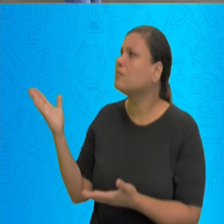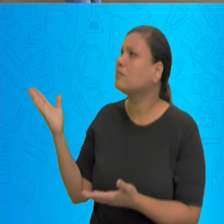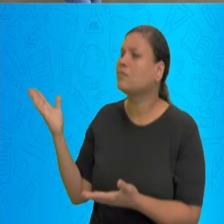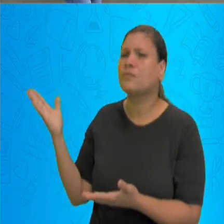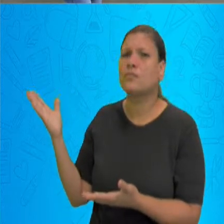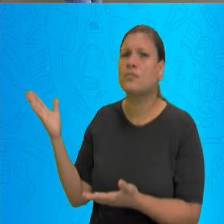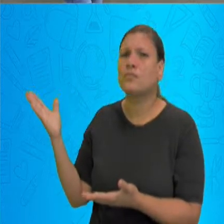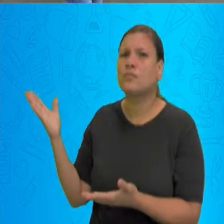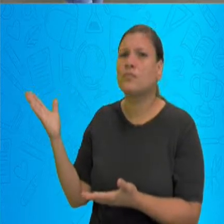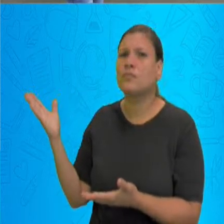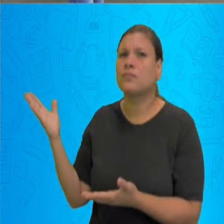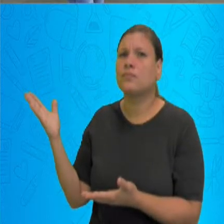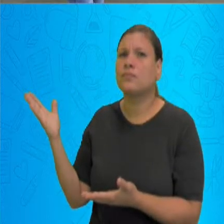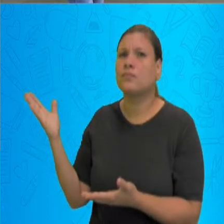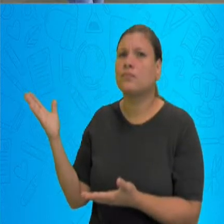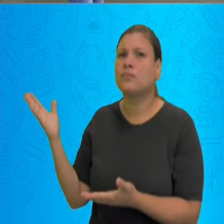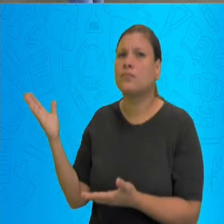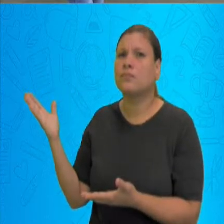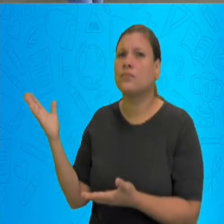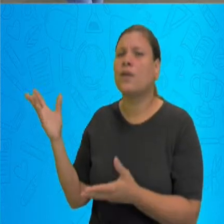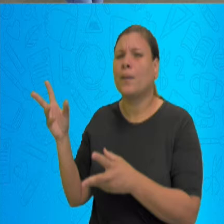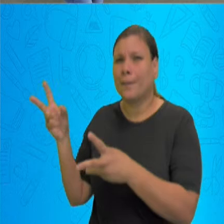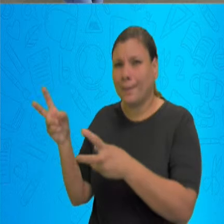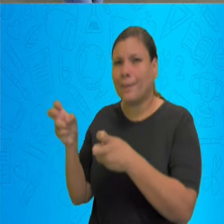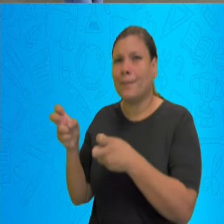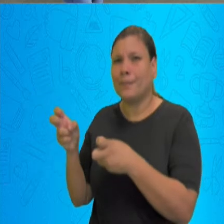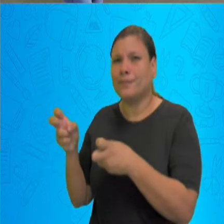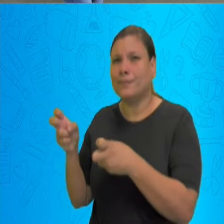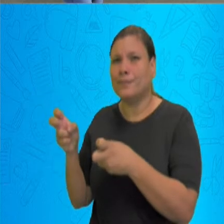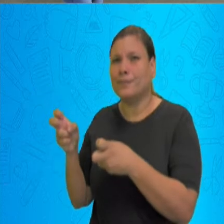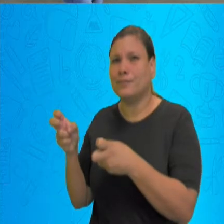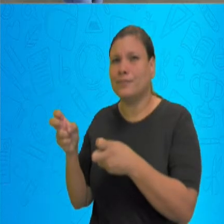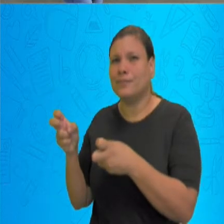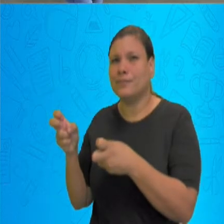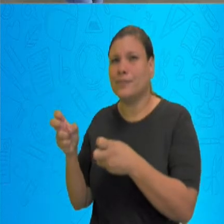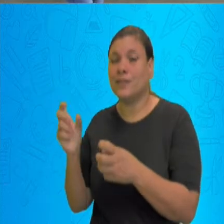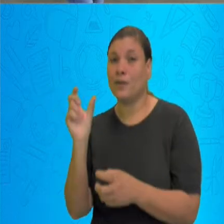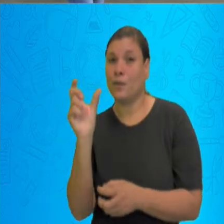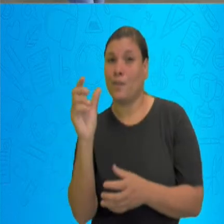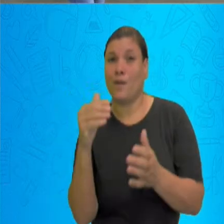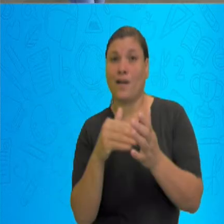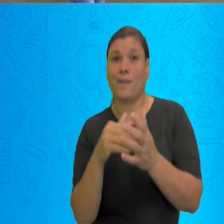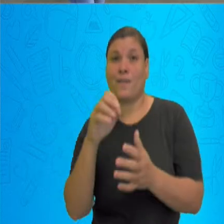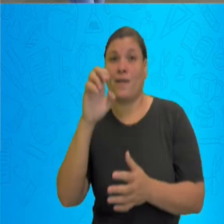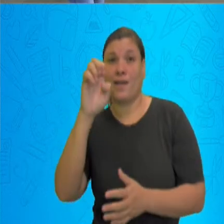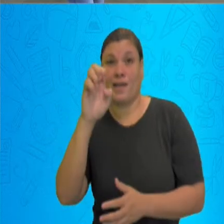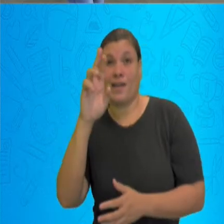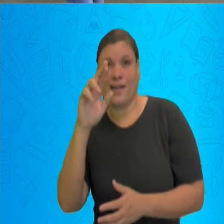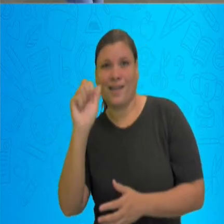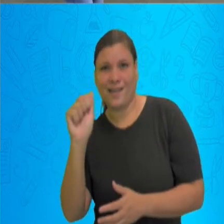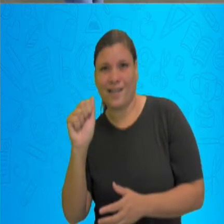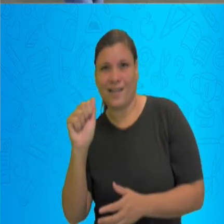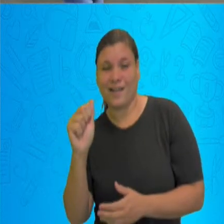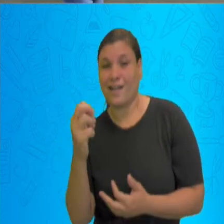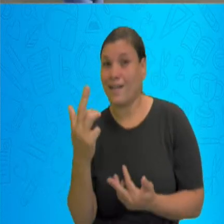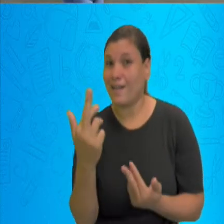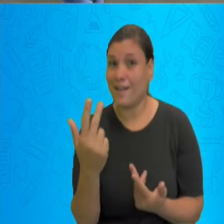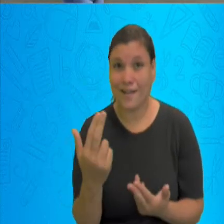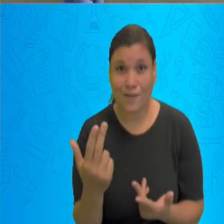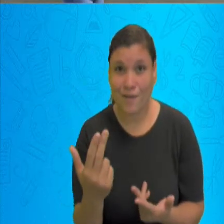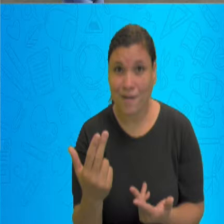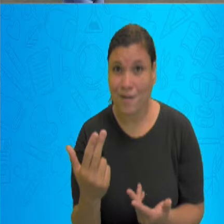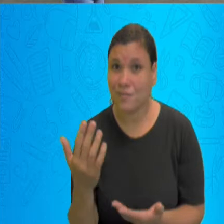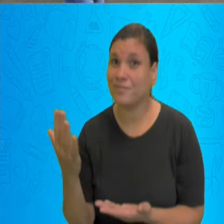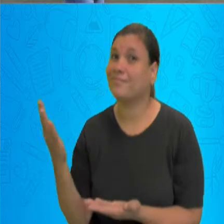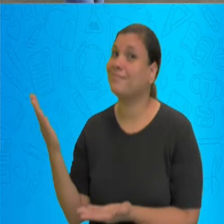aprendera. Ó, e observem que vai continuar. Vai permanecer as mesmas